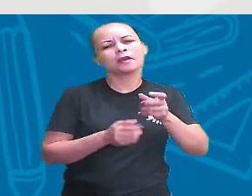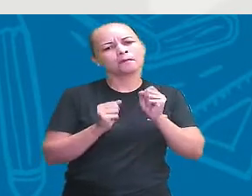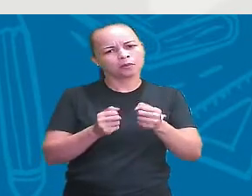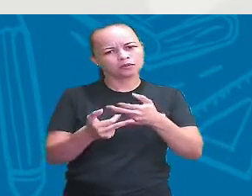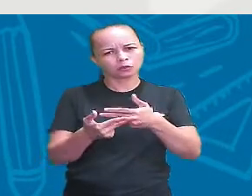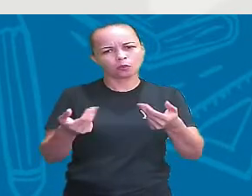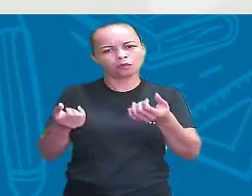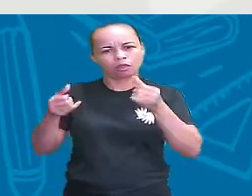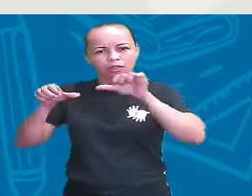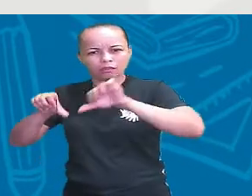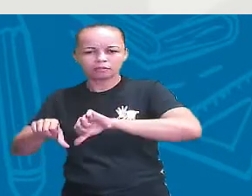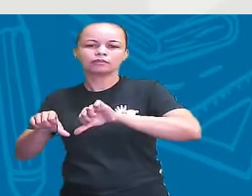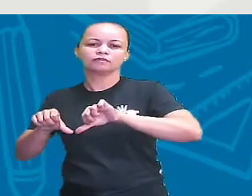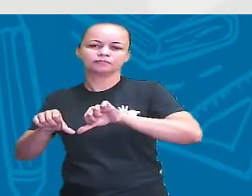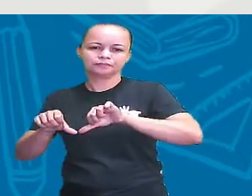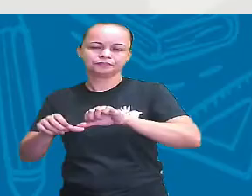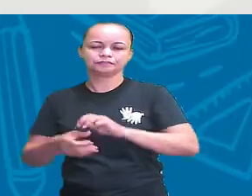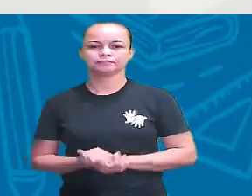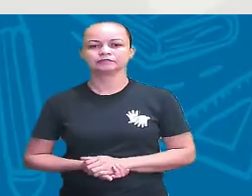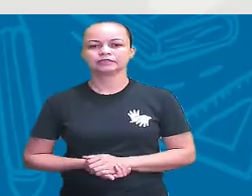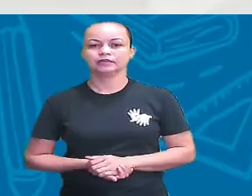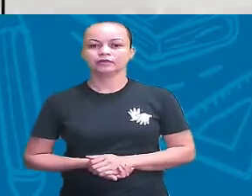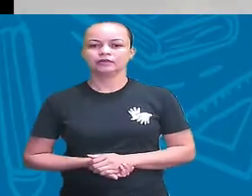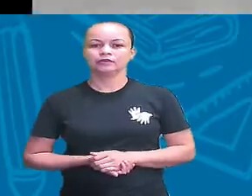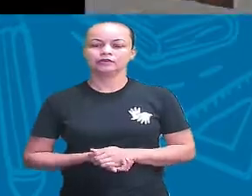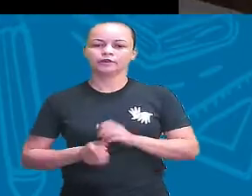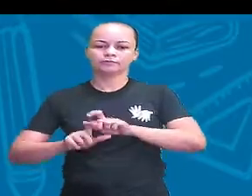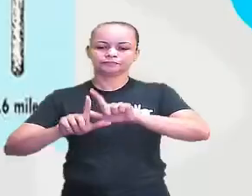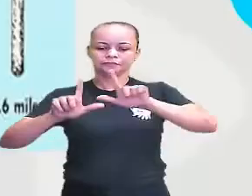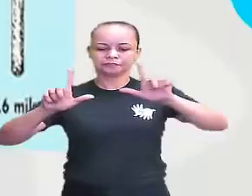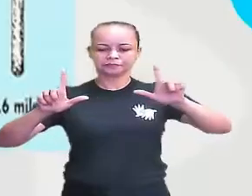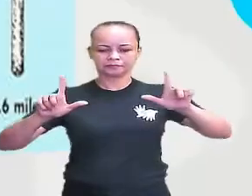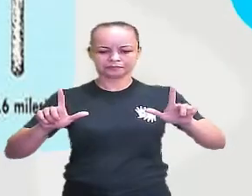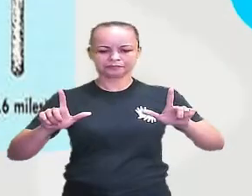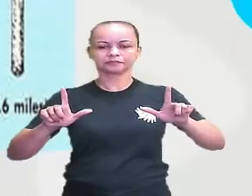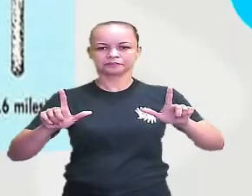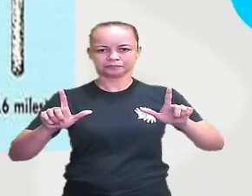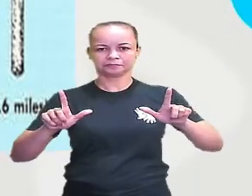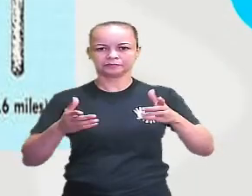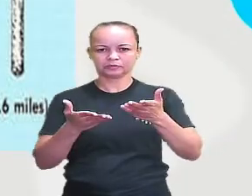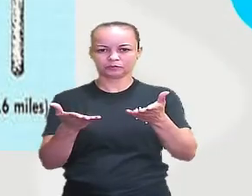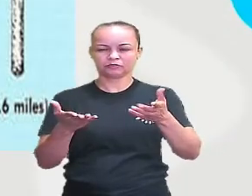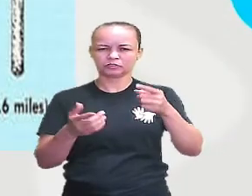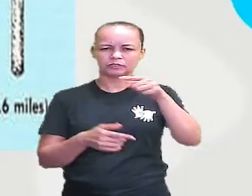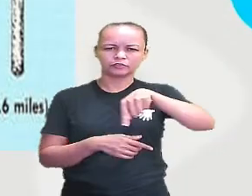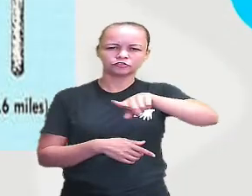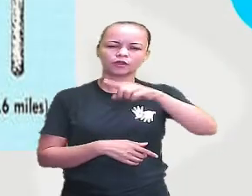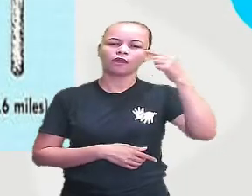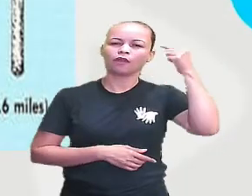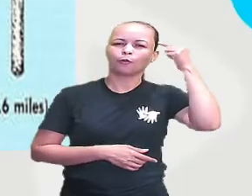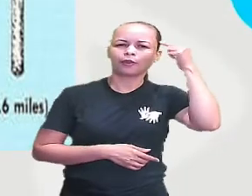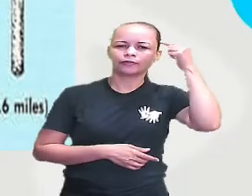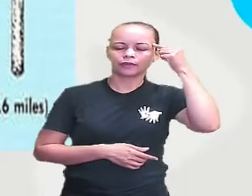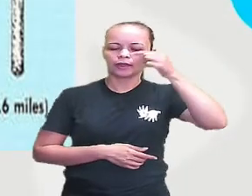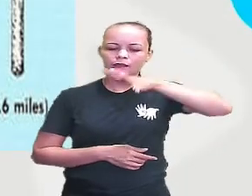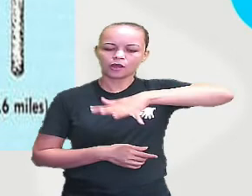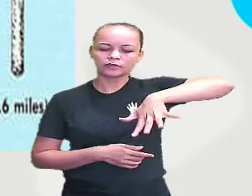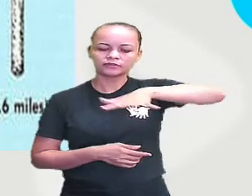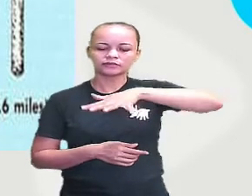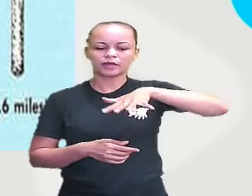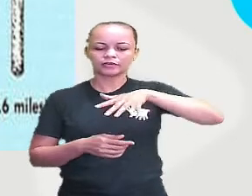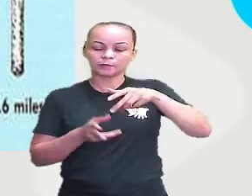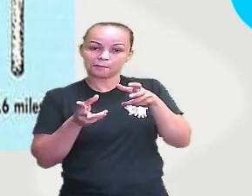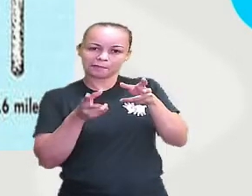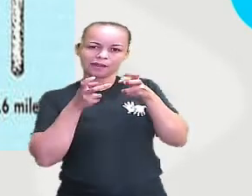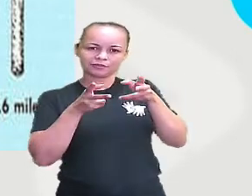coisas negativas. E eu já vou pedir para a produção mostrar, abrir a próxima imagem, só para vocês terem uma ideia. Ó, isso aí são algumas áreas que a gente